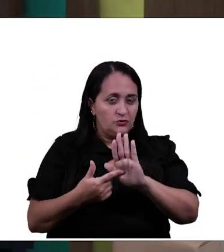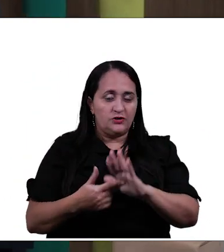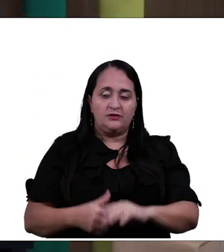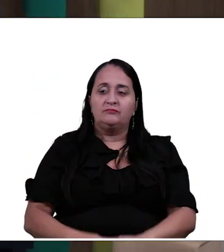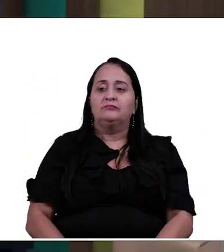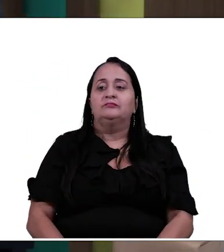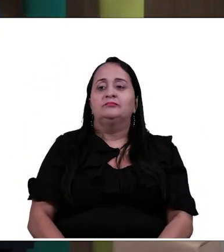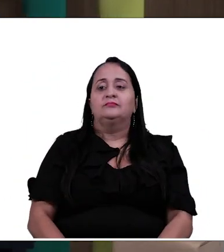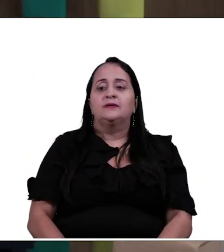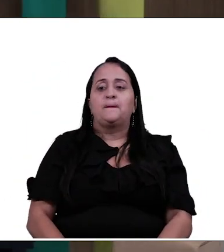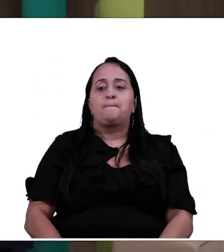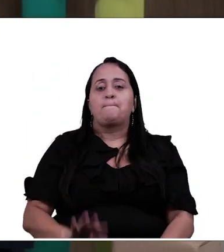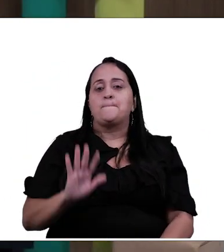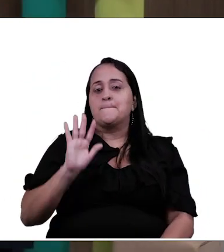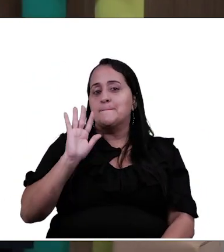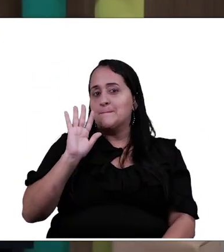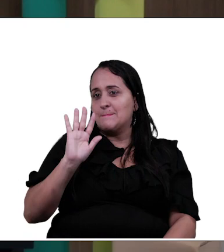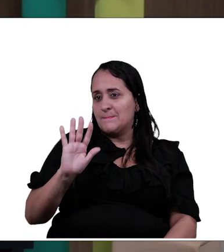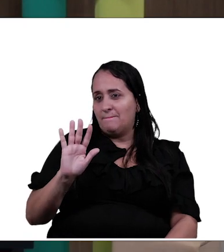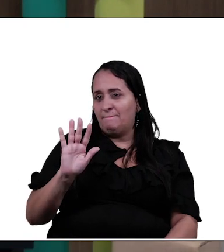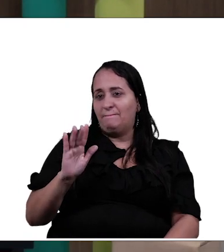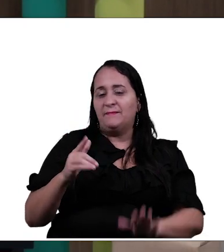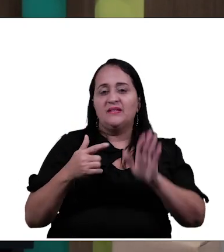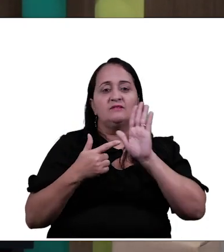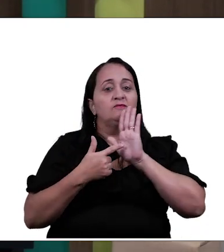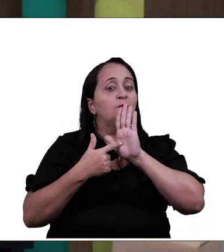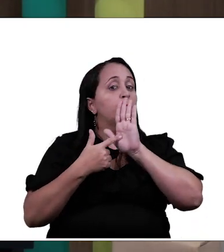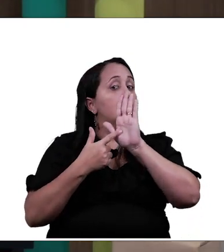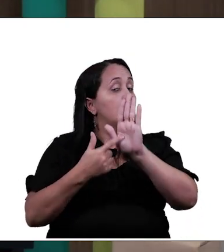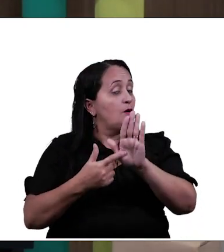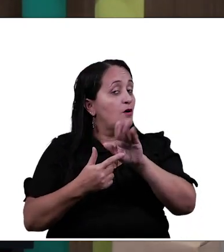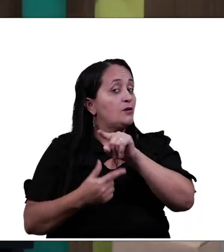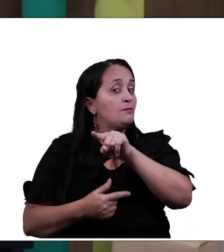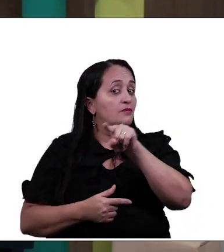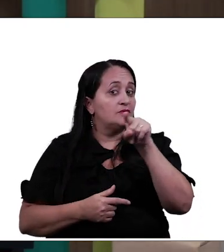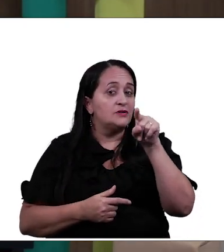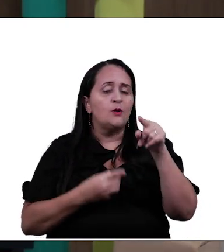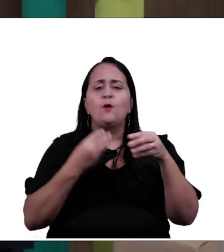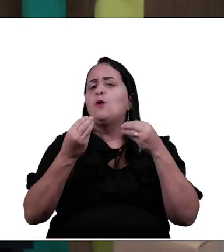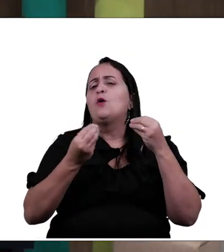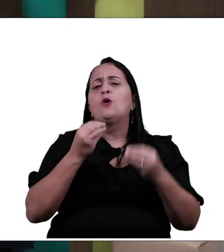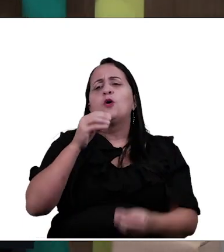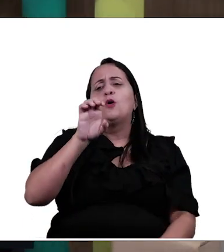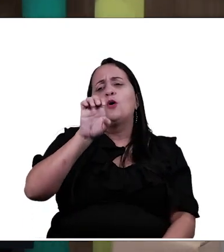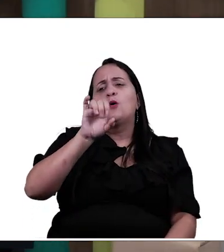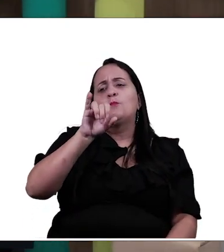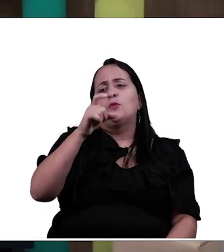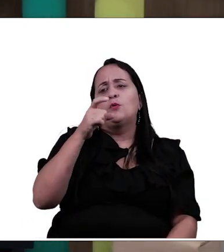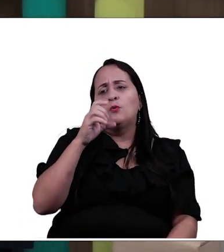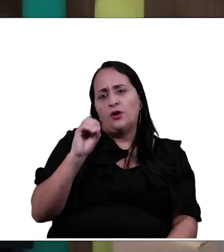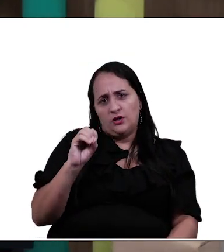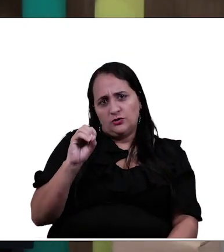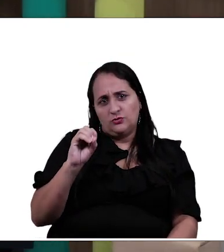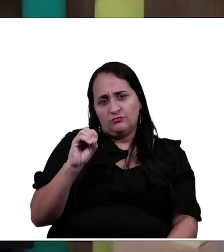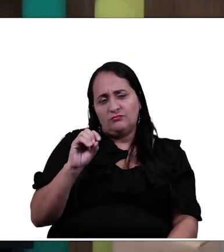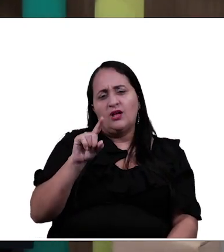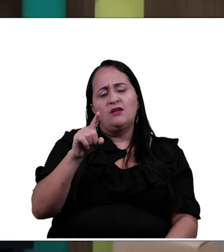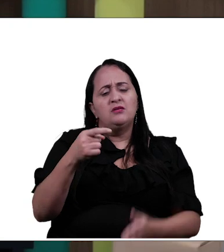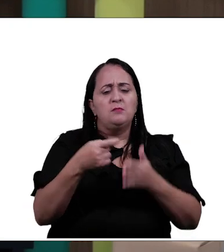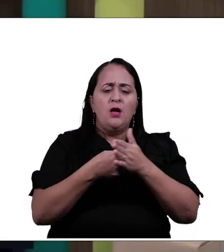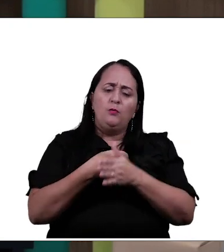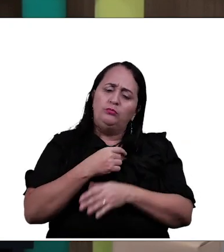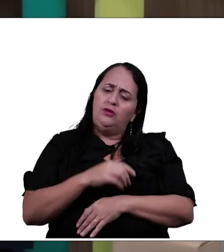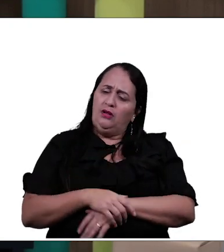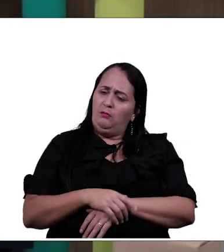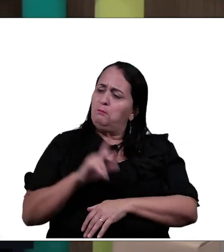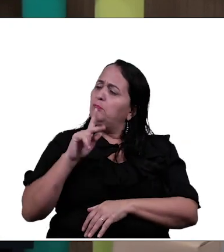conjunto dos números racionais é representado pela letra Q maiúsculo. E os subconjuntos, Q